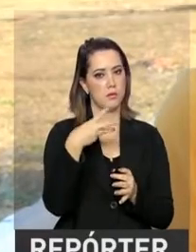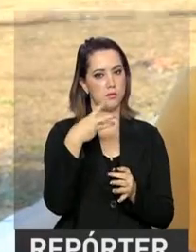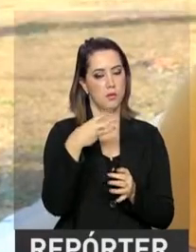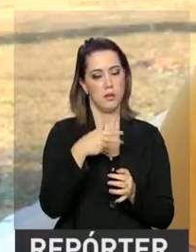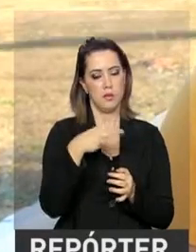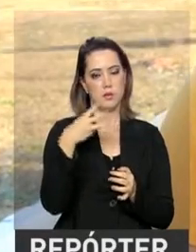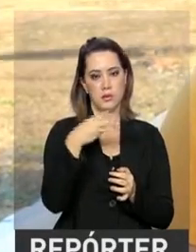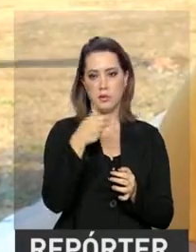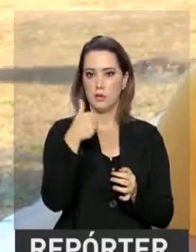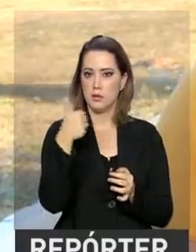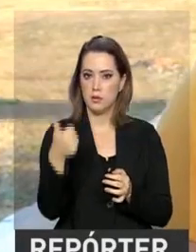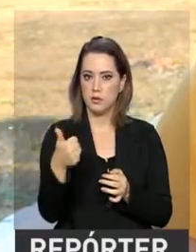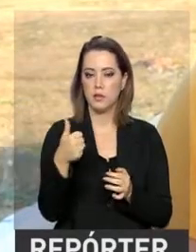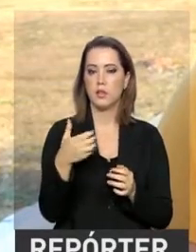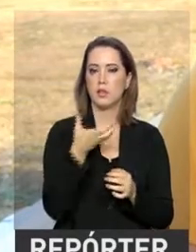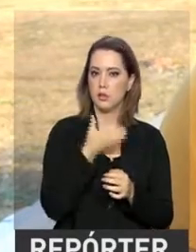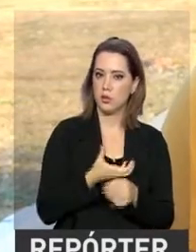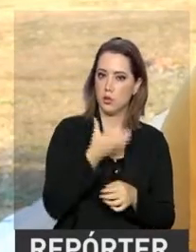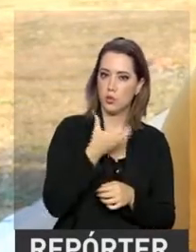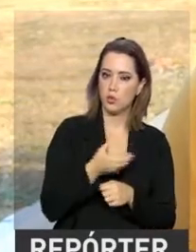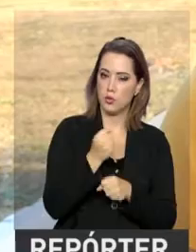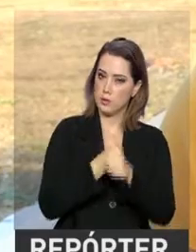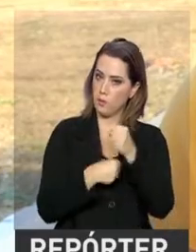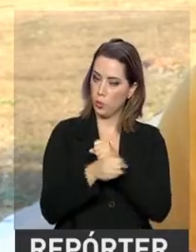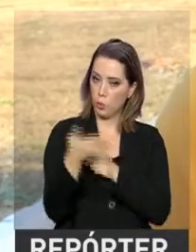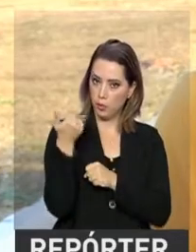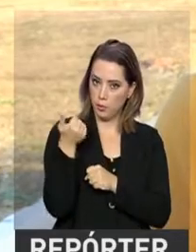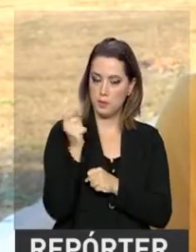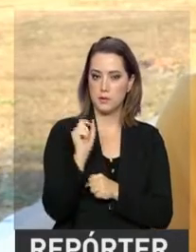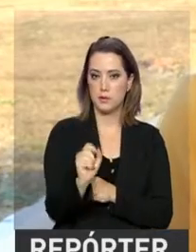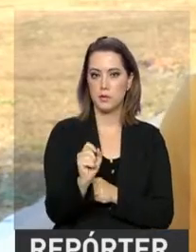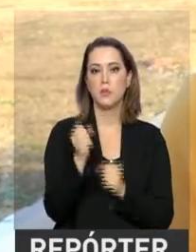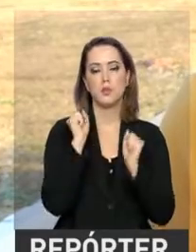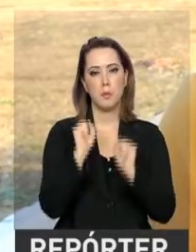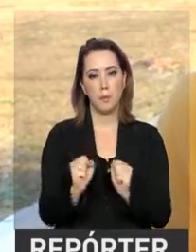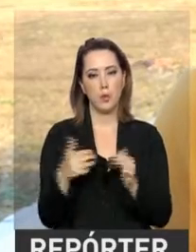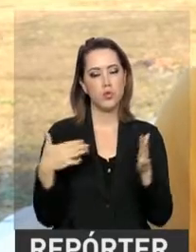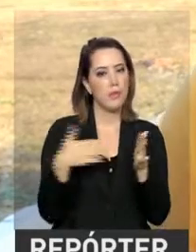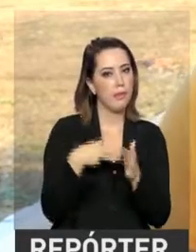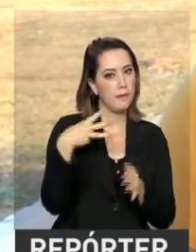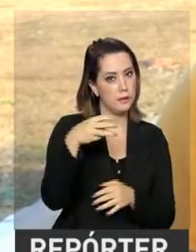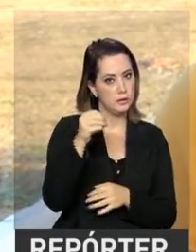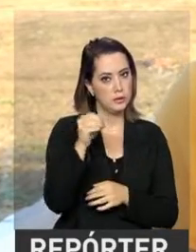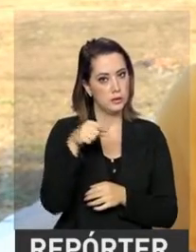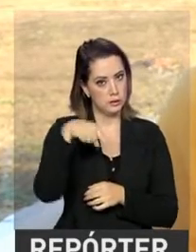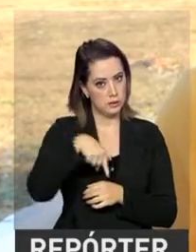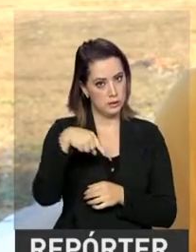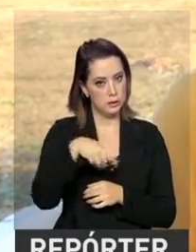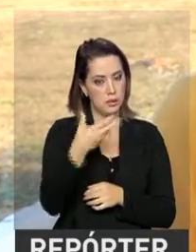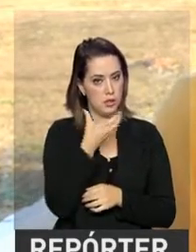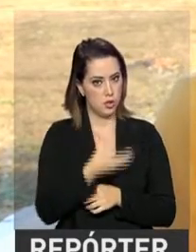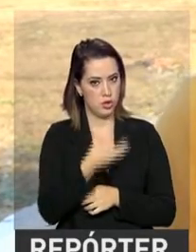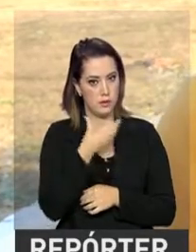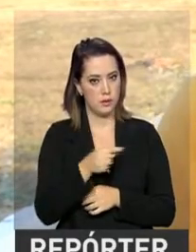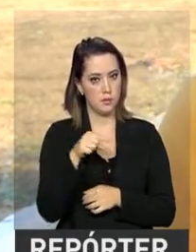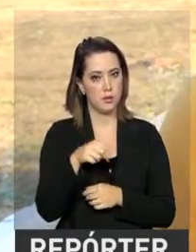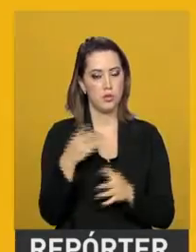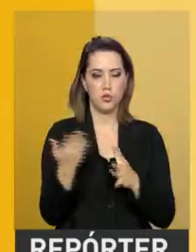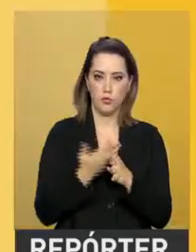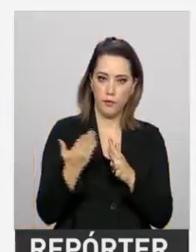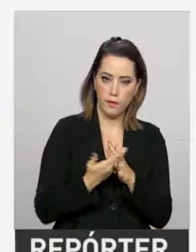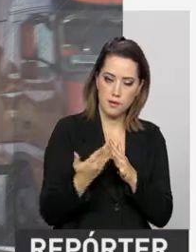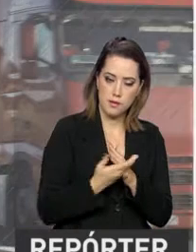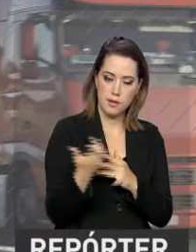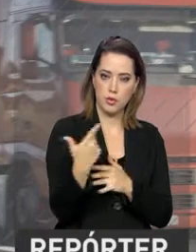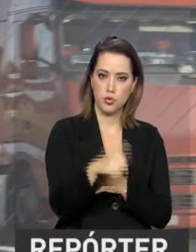de 2015 quem quiser renegociar a dívida têm até 30 de dezembro deste ano para fazer um refinanciamento